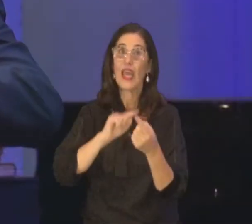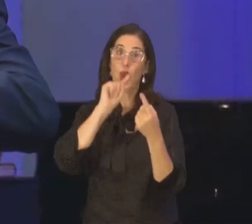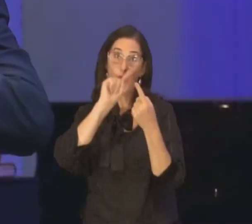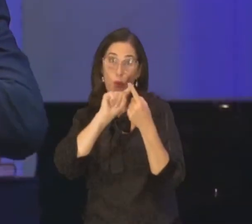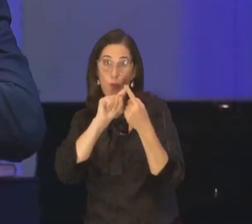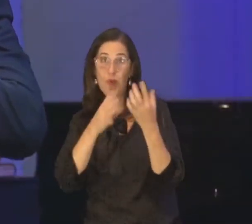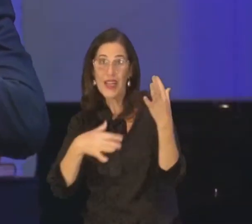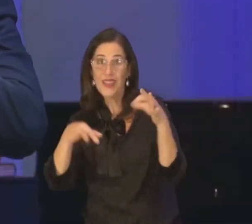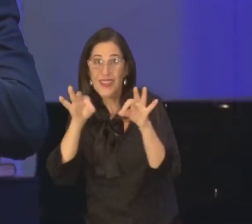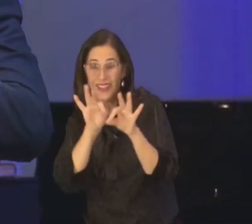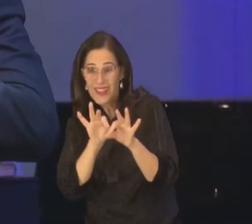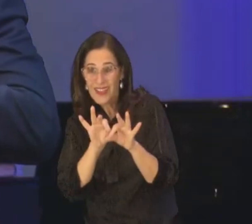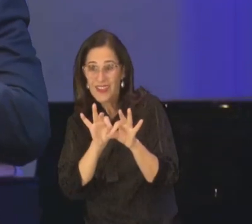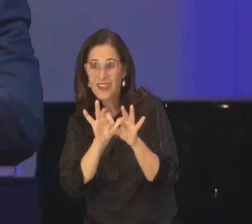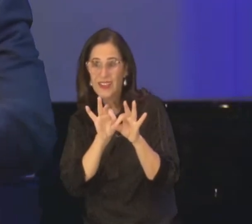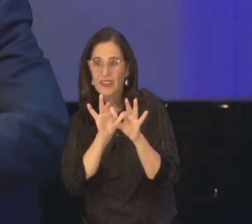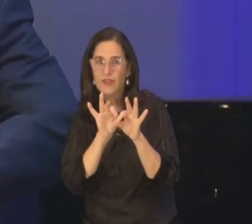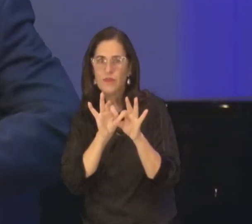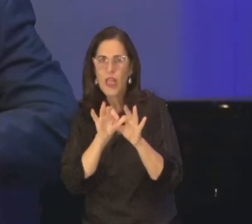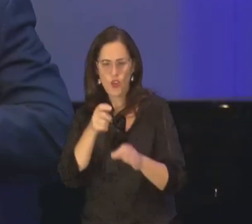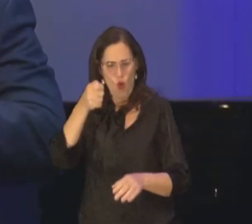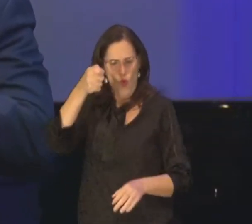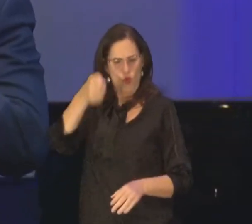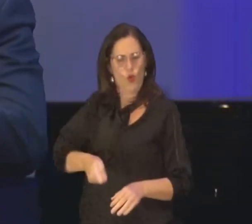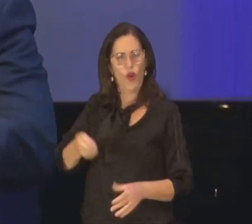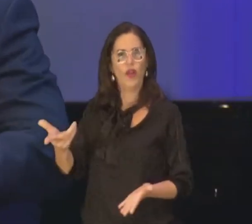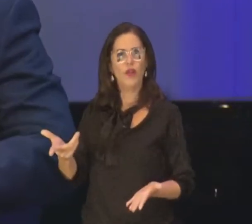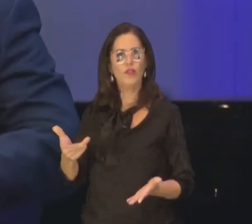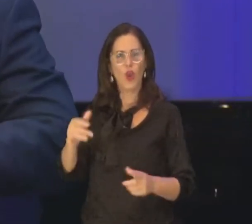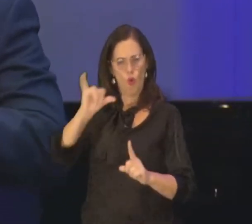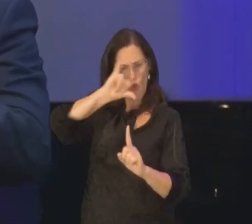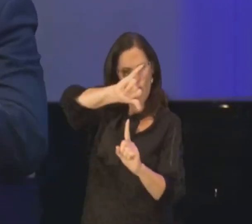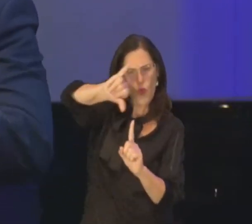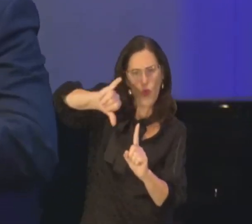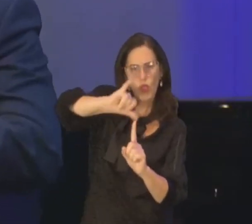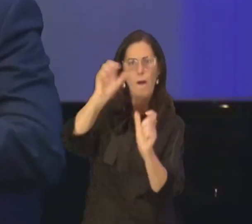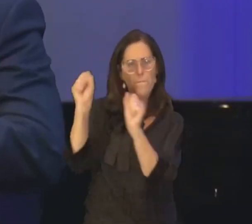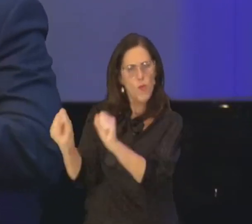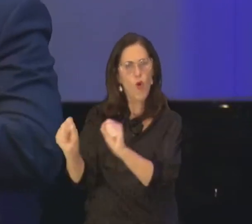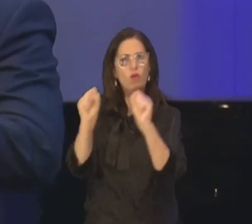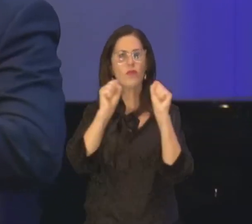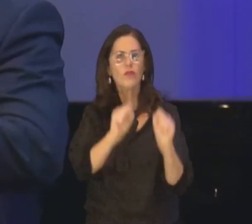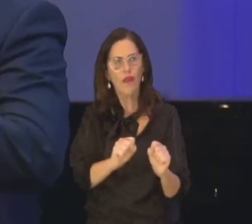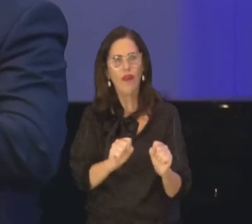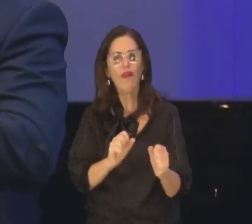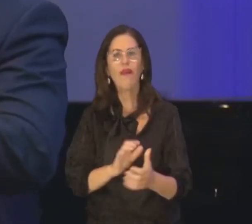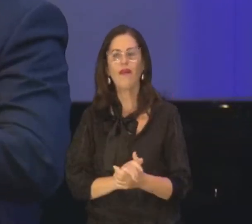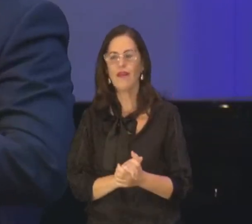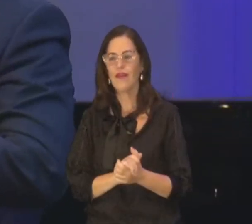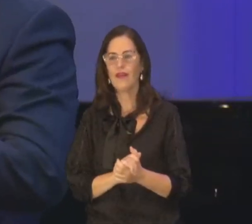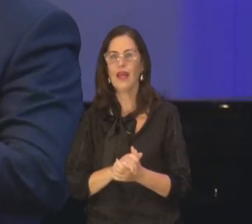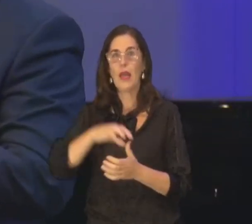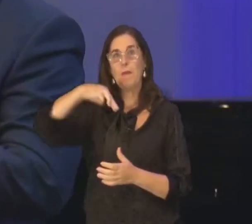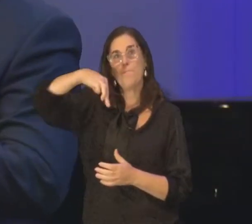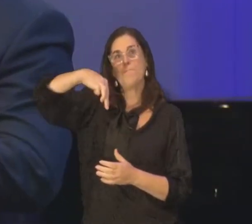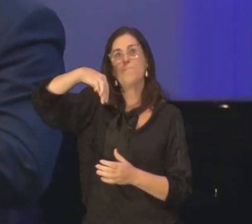recebe como sentido de autoridade, de unção, de poder, a